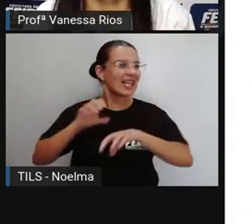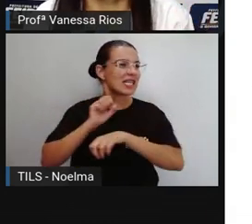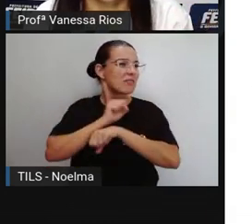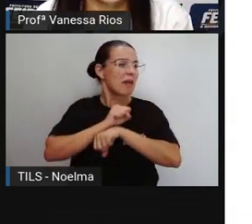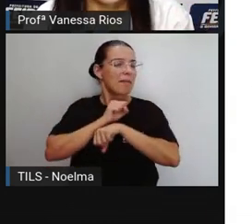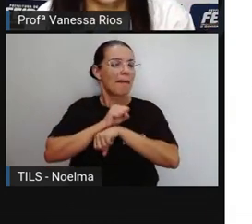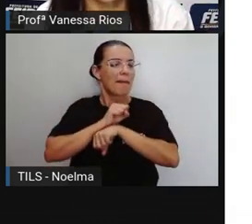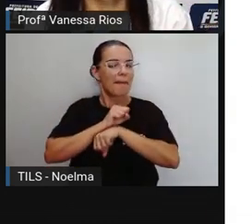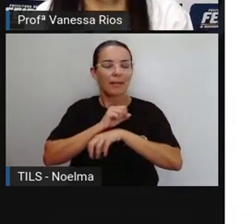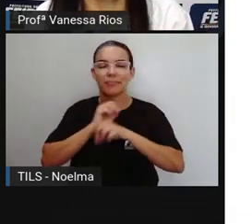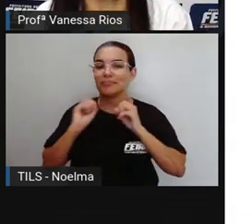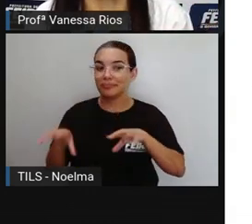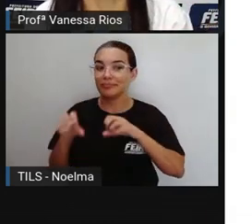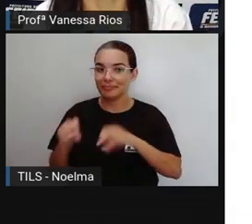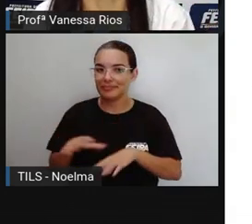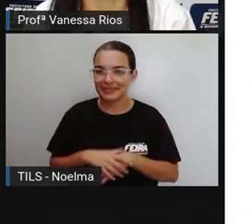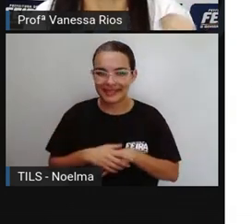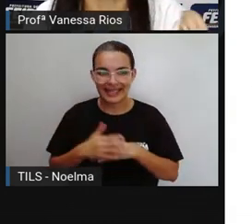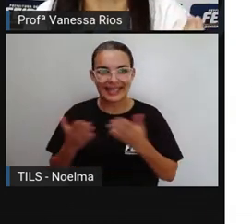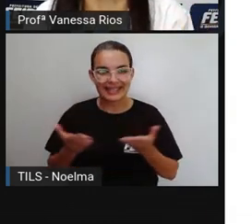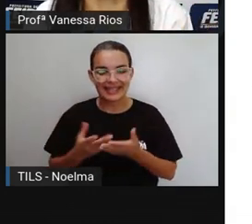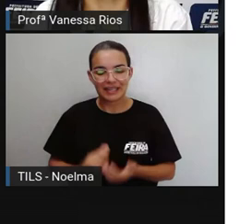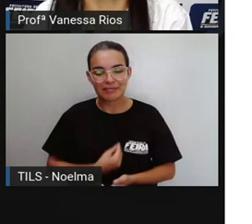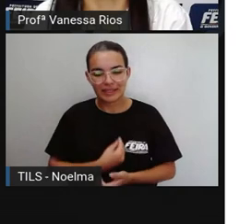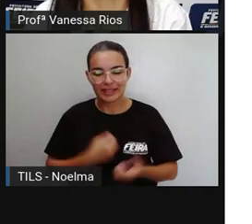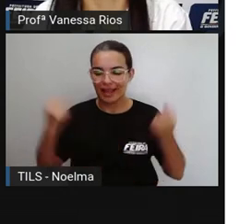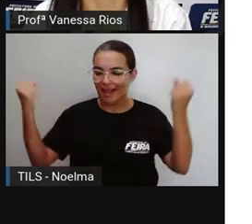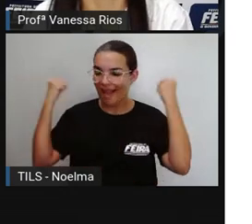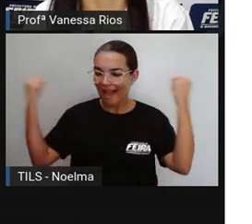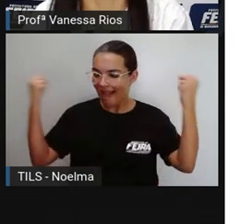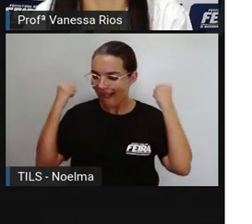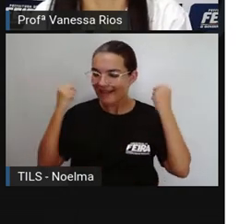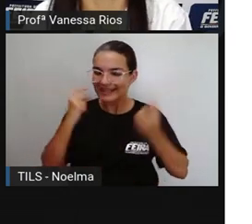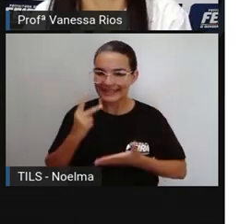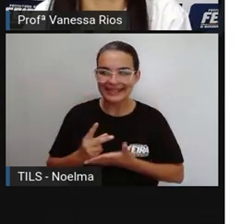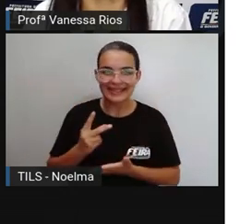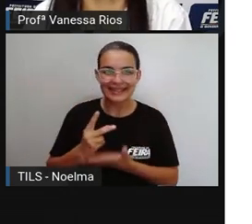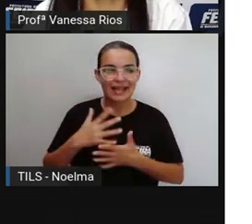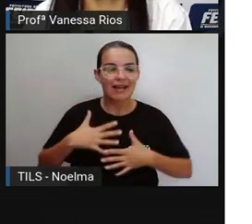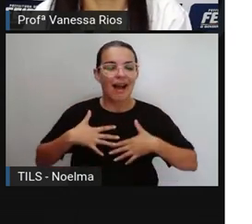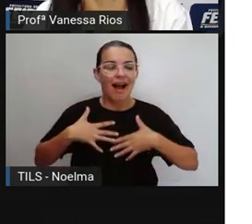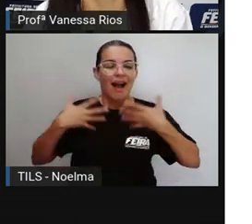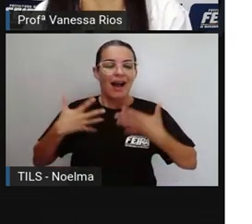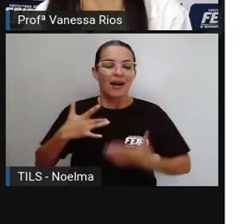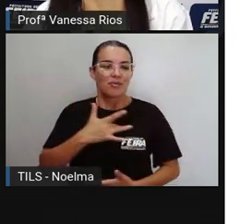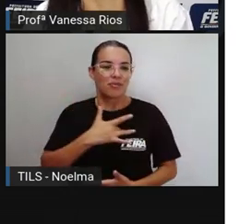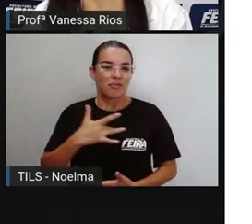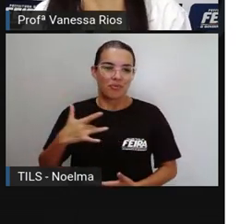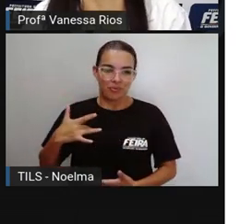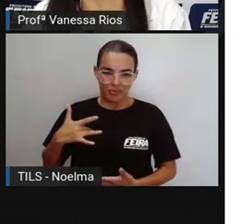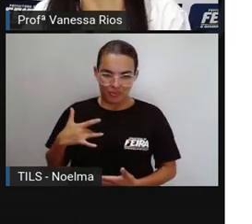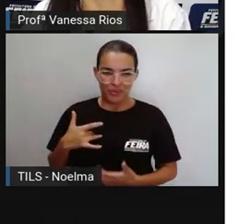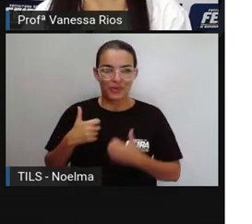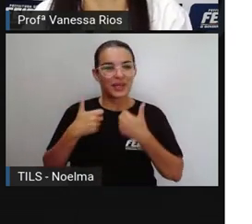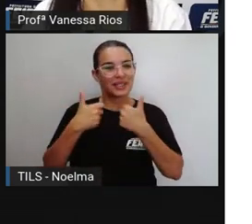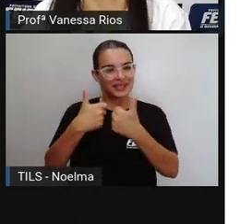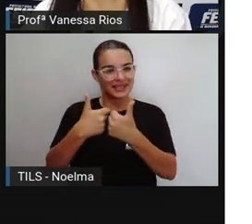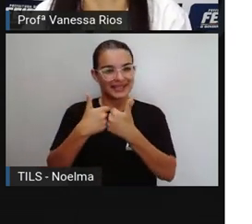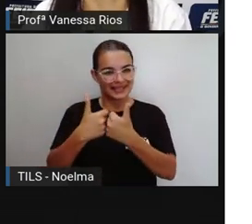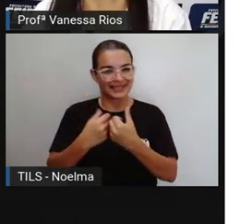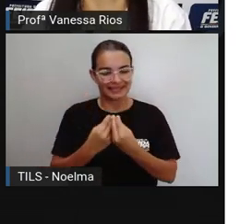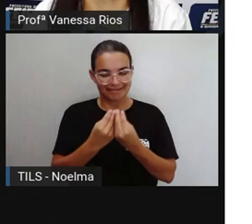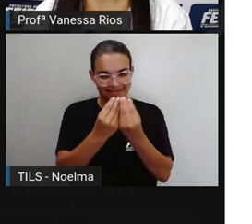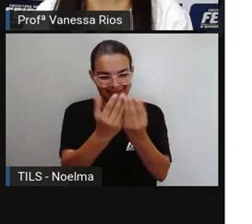algo presente no seu dia a dia, e sim aí as atividades físicas, o prazer e a saúde que as atividades físicas podem